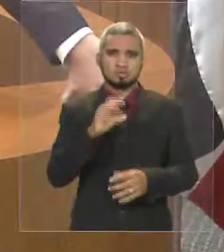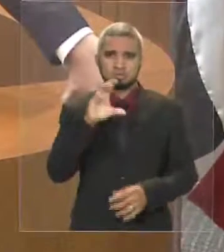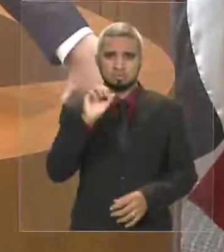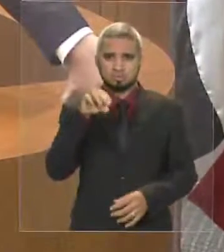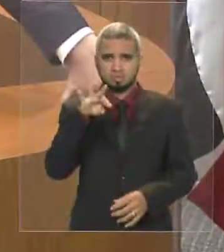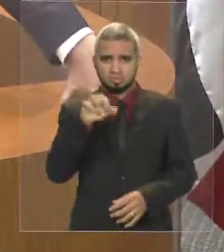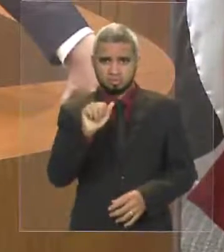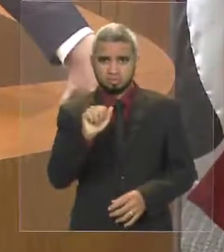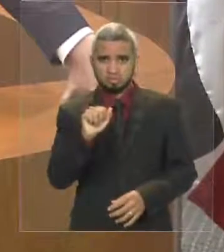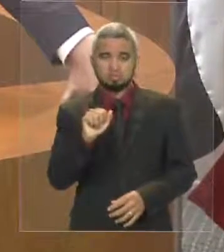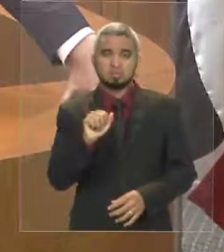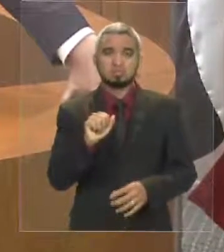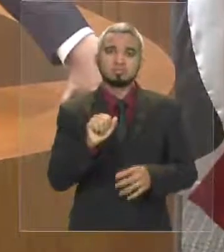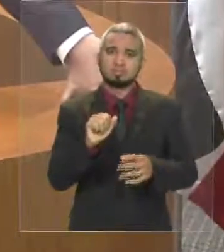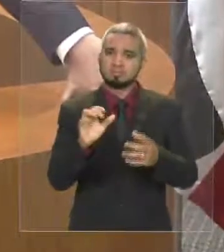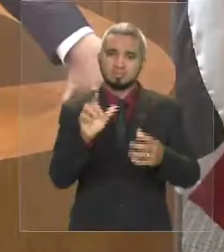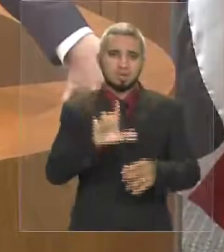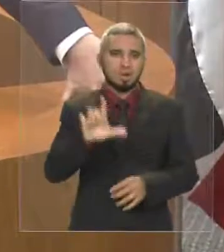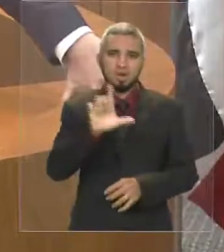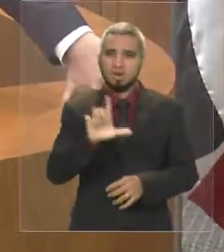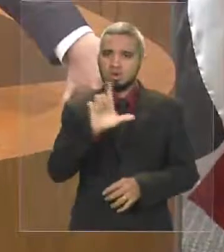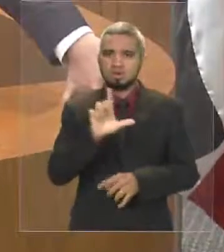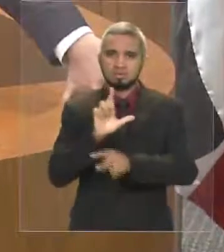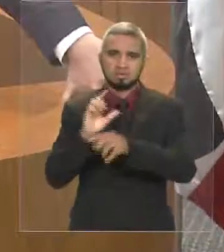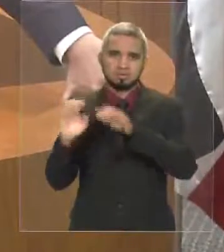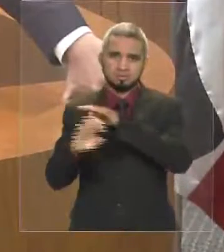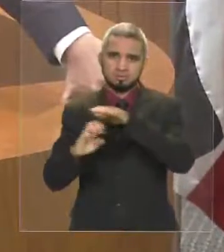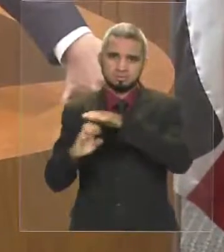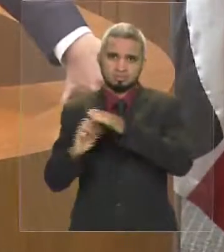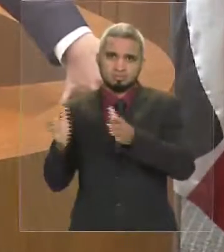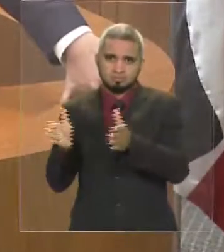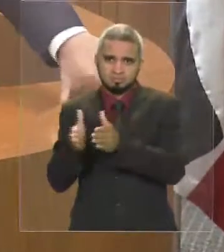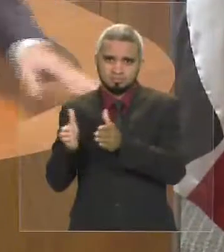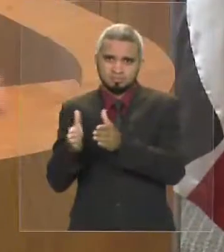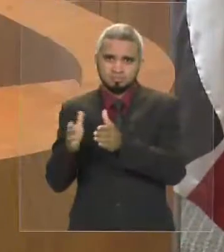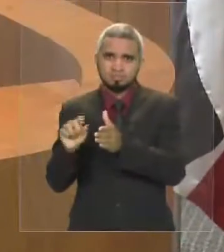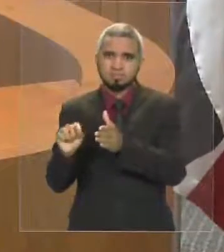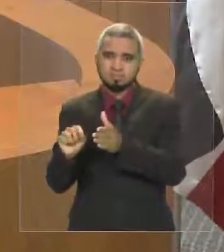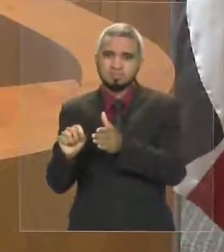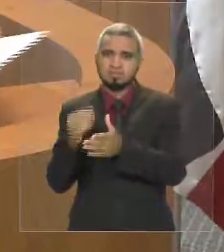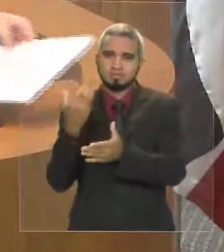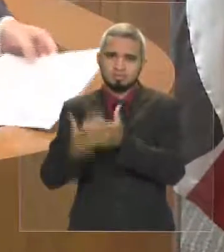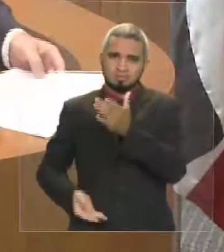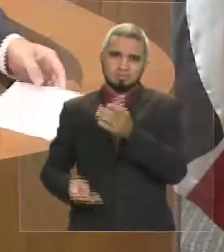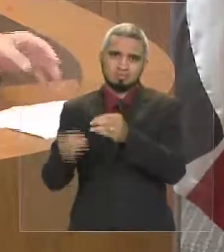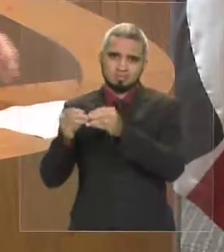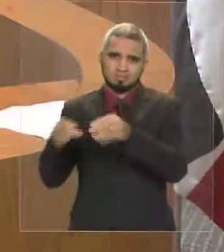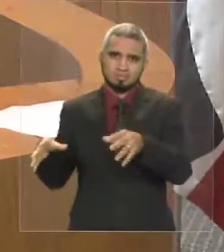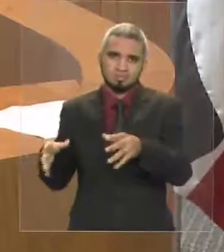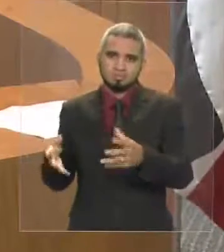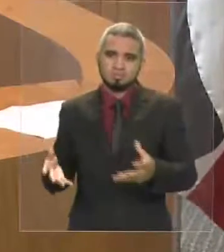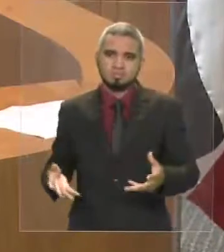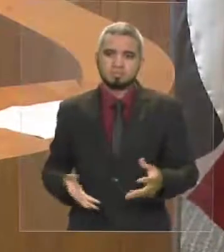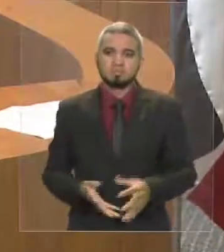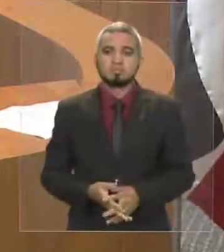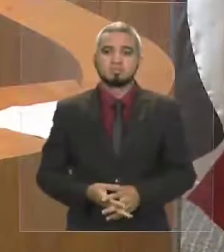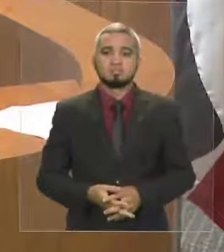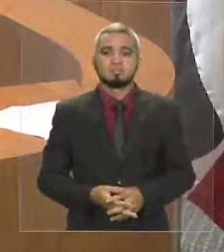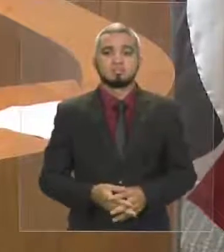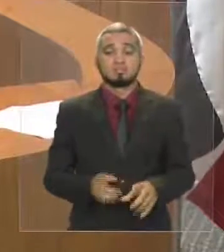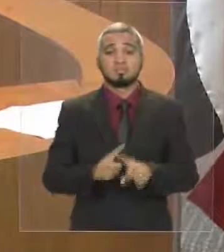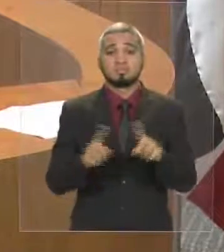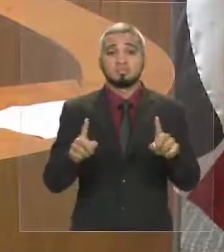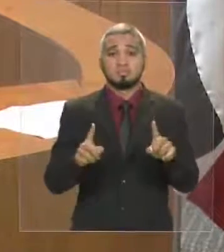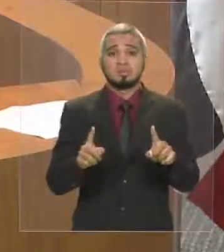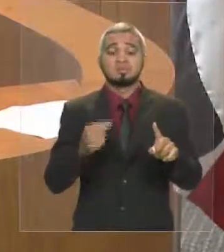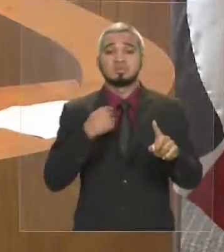os pequenos comerciantes atacadistas do Maranhão não estarão incluídos. Mas eu quero, deputado Edilásio Júnior, voltar a um ponto que ainda pode